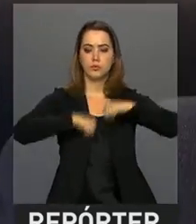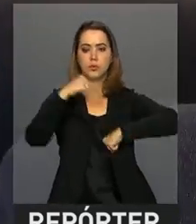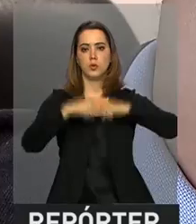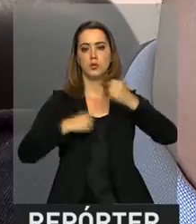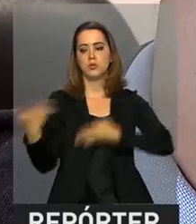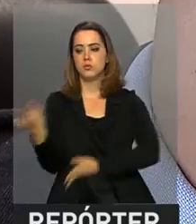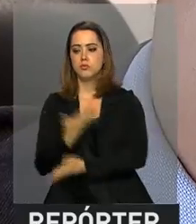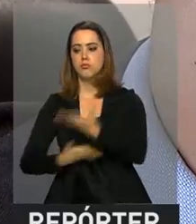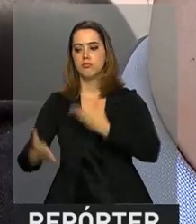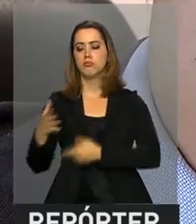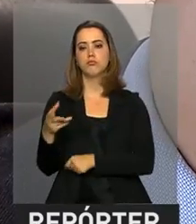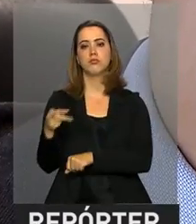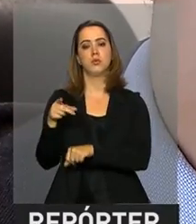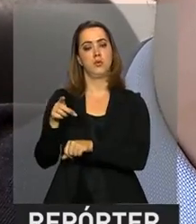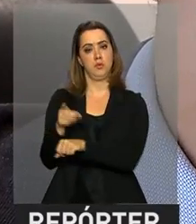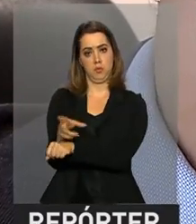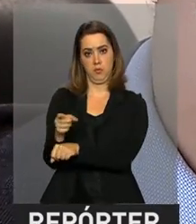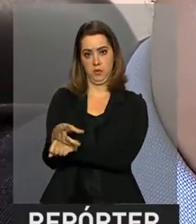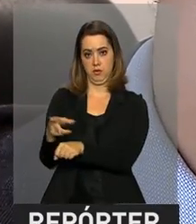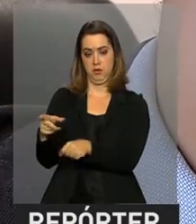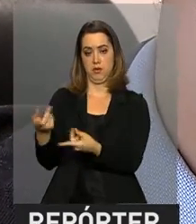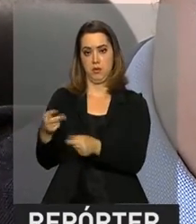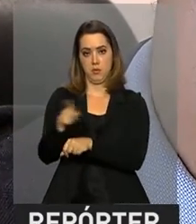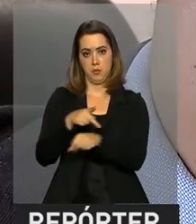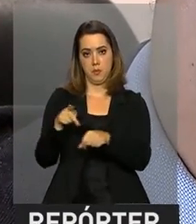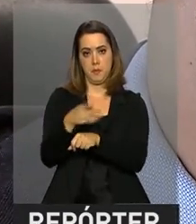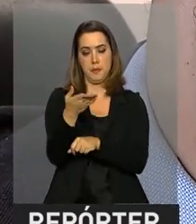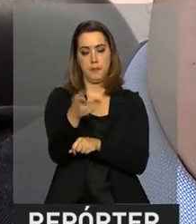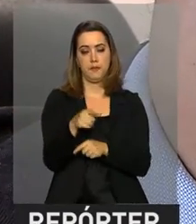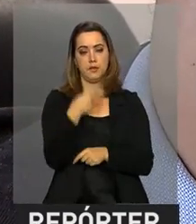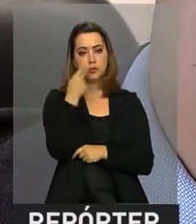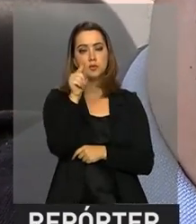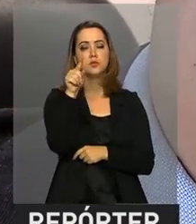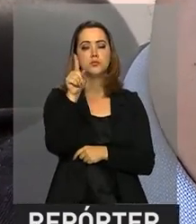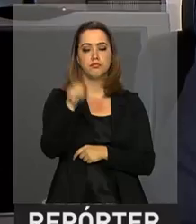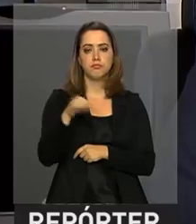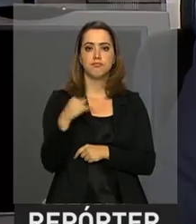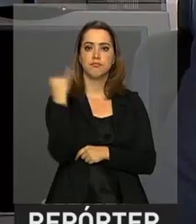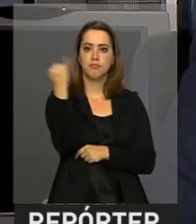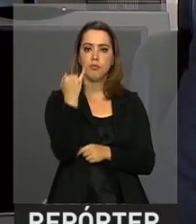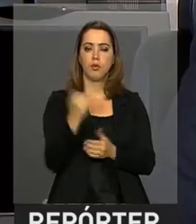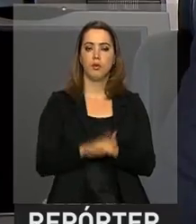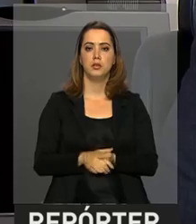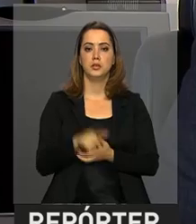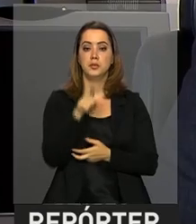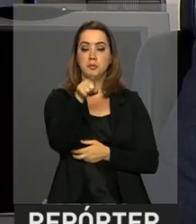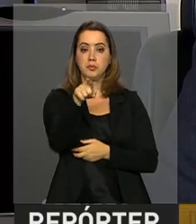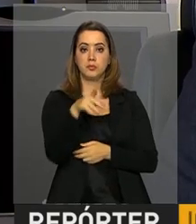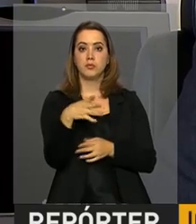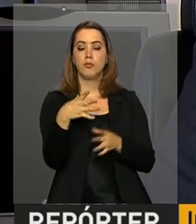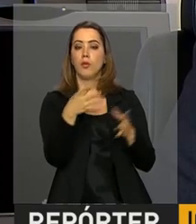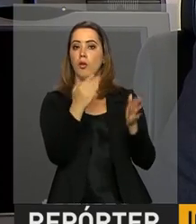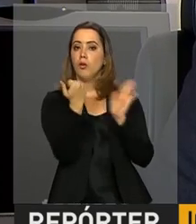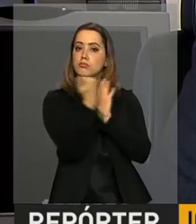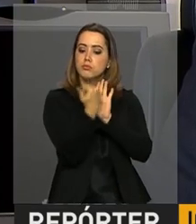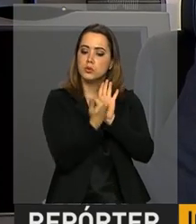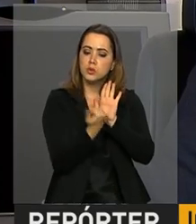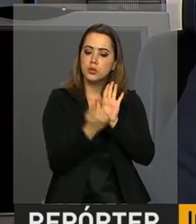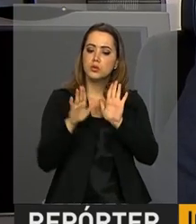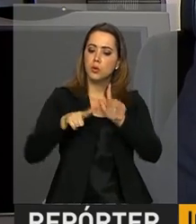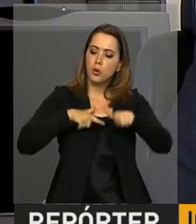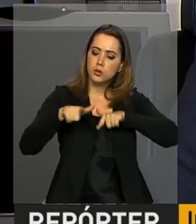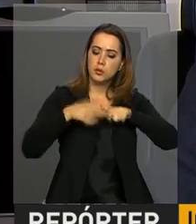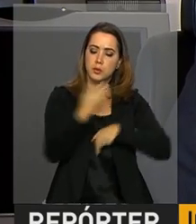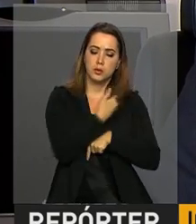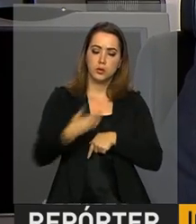e Comércio Exterior ressaltou a retomada da confiança na economia brasileira. As medidas tomadas pelo governo, elas têm